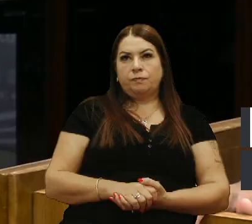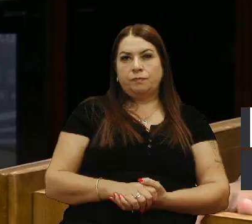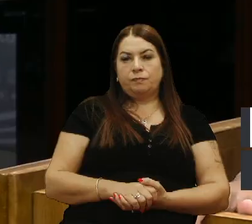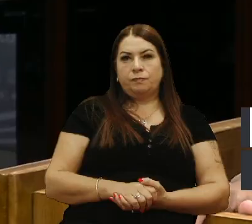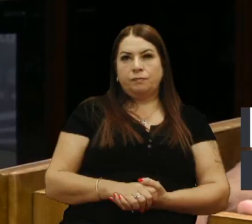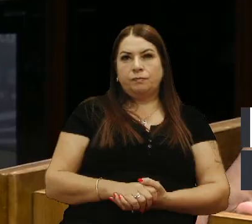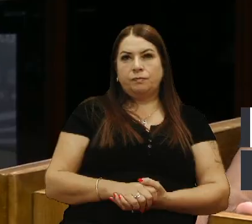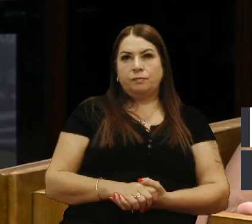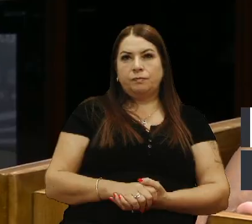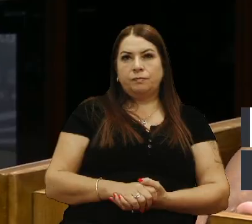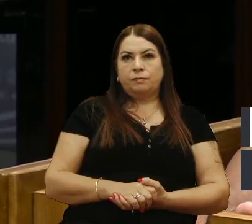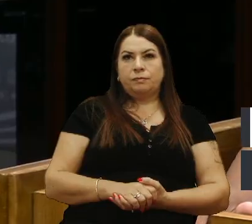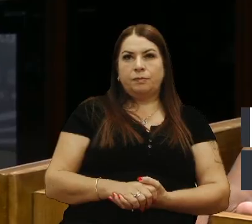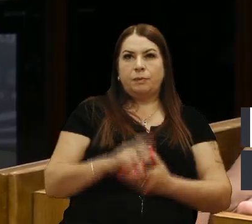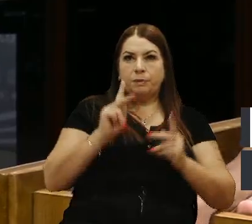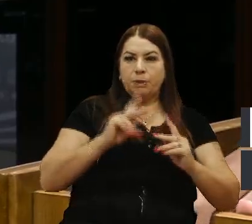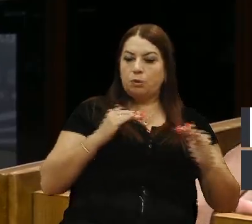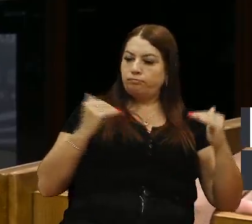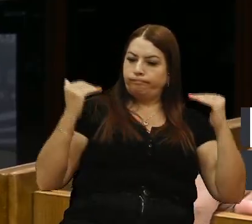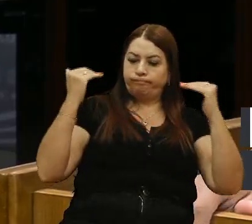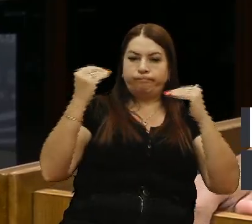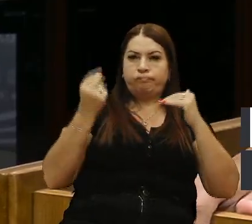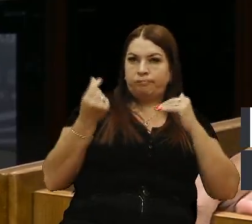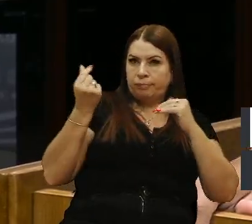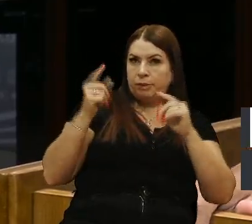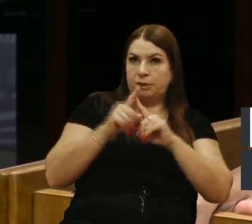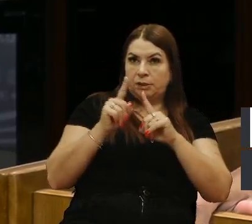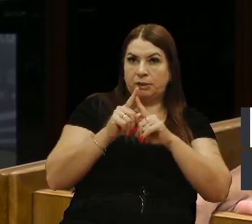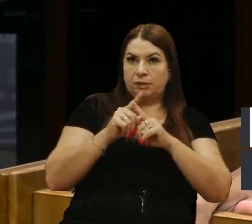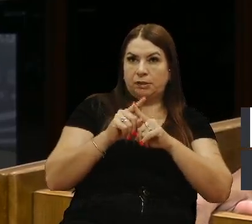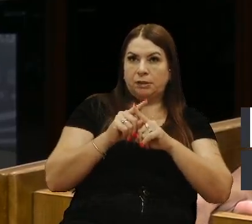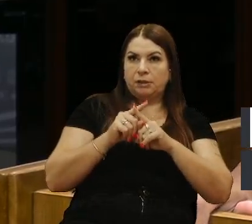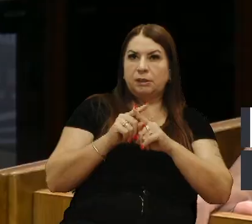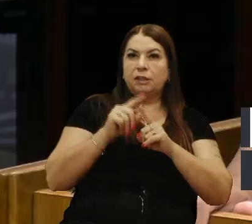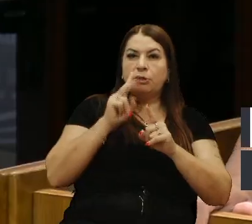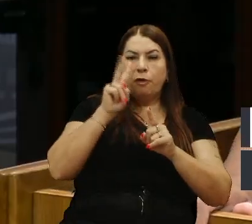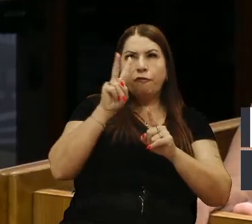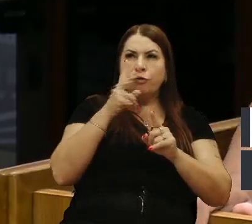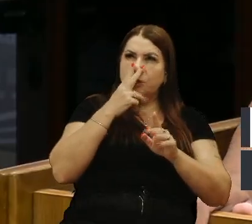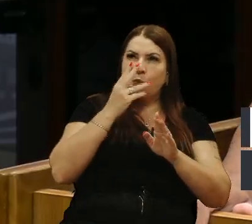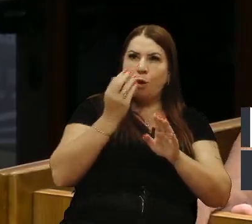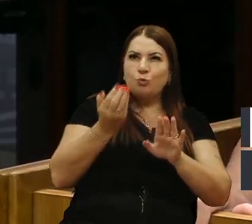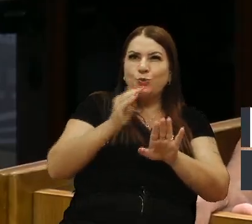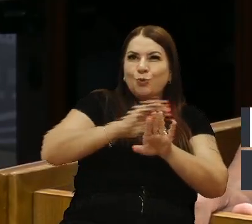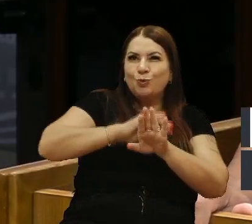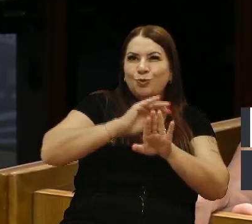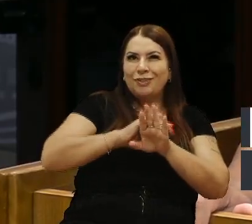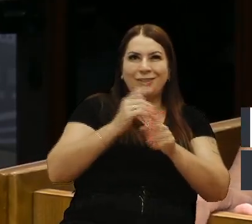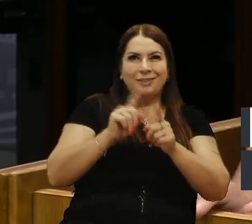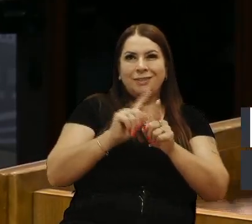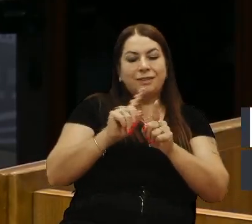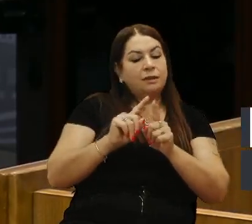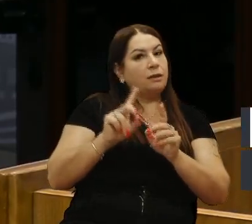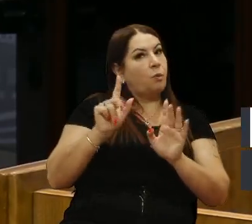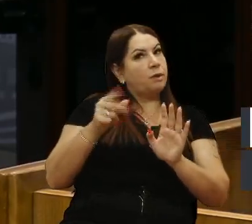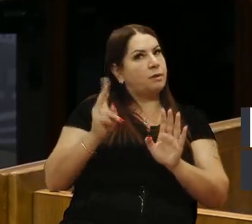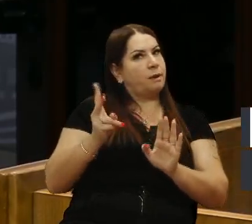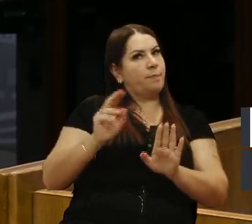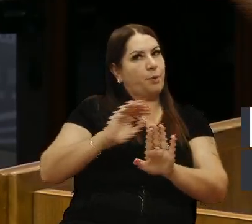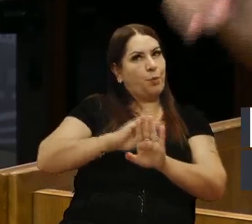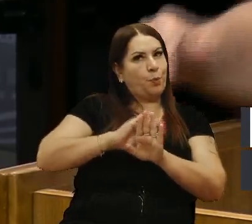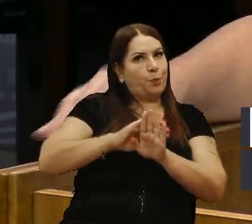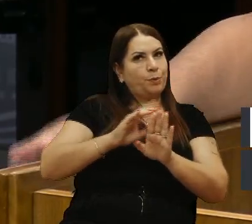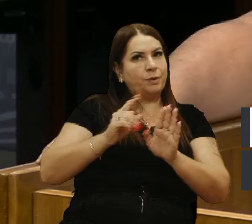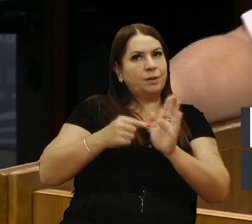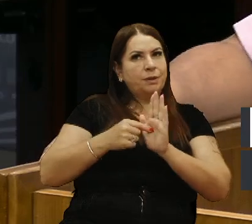para a burguesia, a força oculta, nem tão oculta, ela